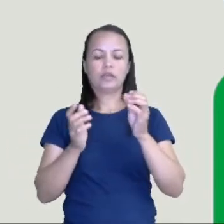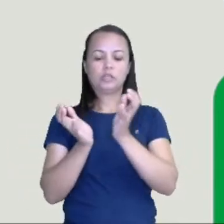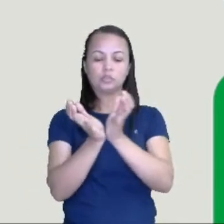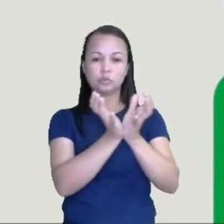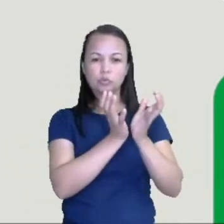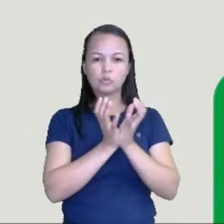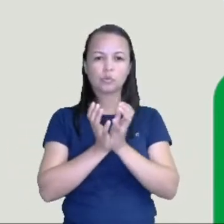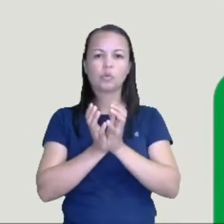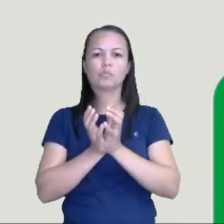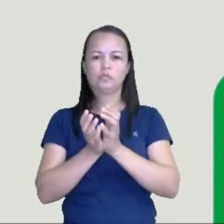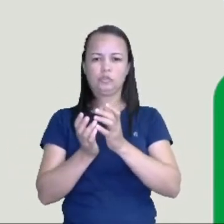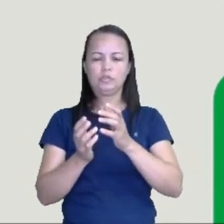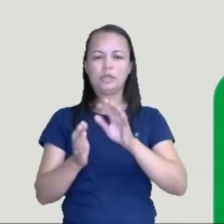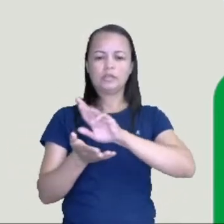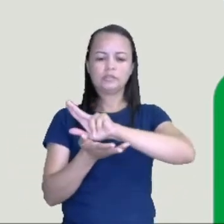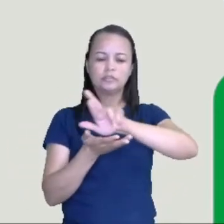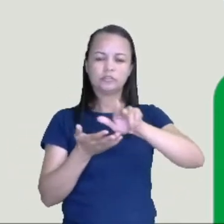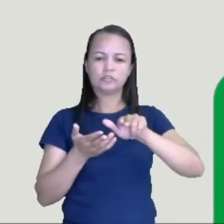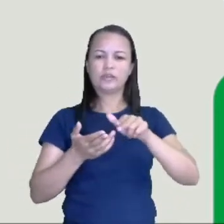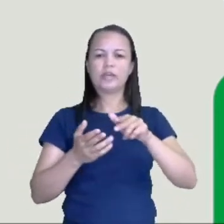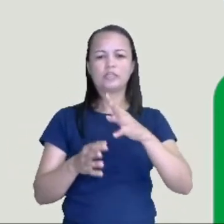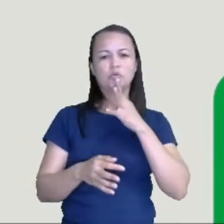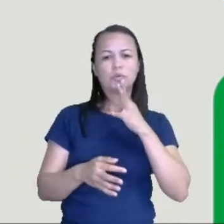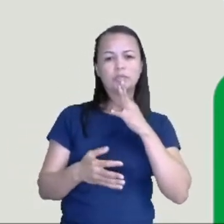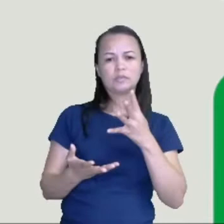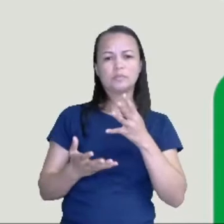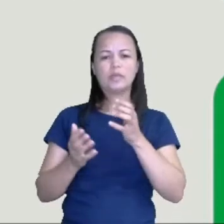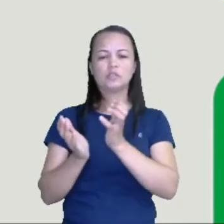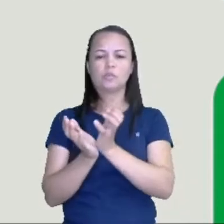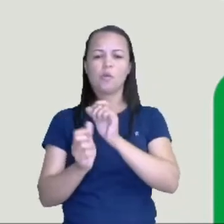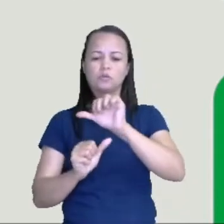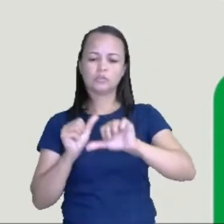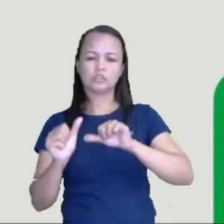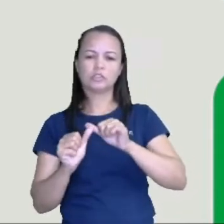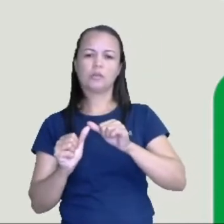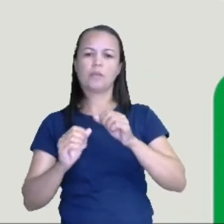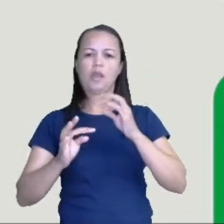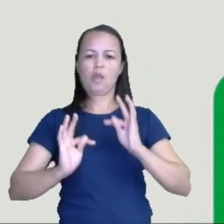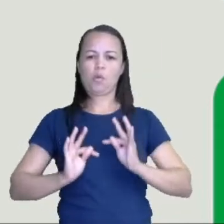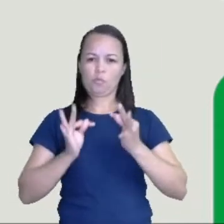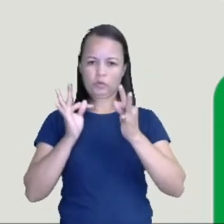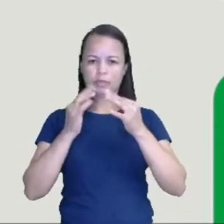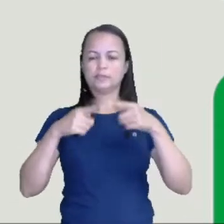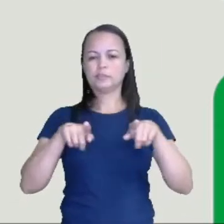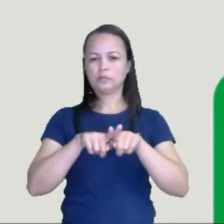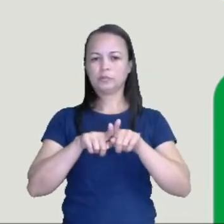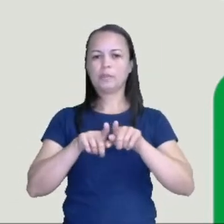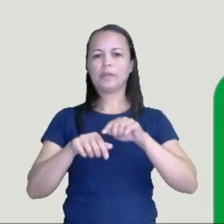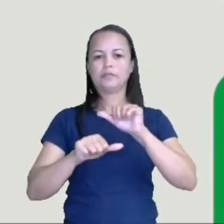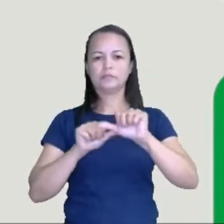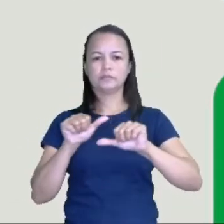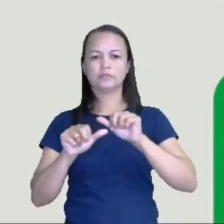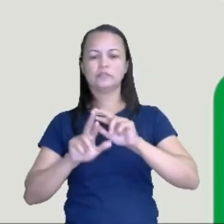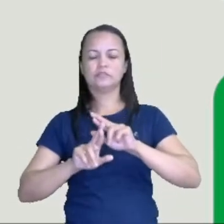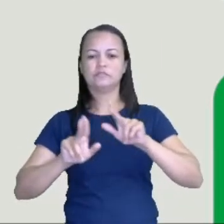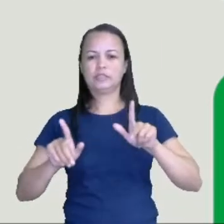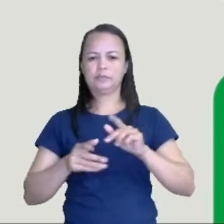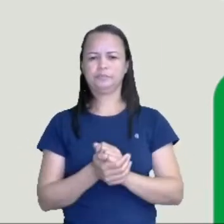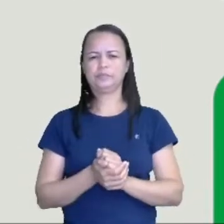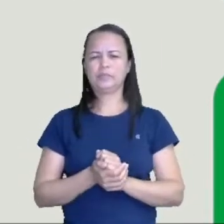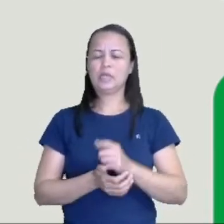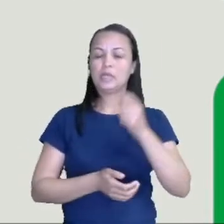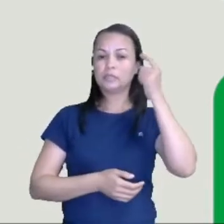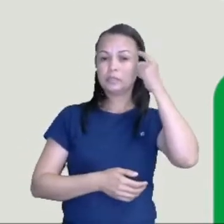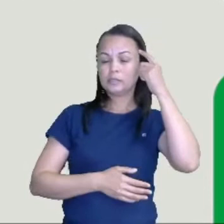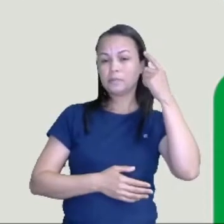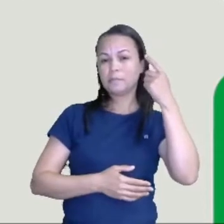diferentes conhecimentos, modos de atuação e sistemas de comunicação. Se a gente pensar também nas profissões,